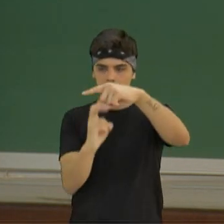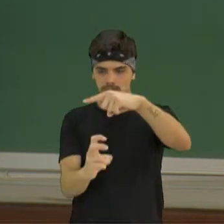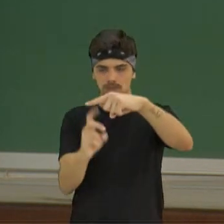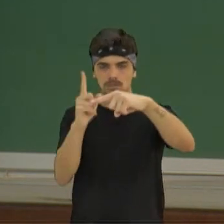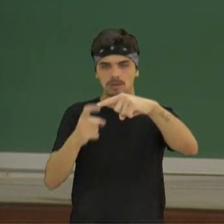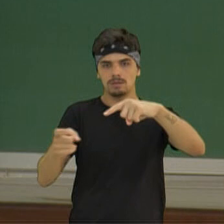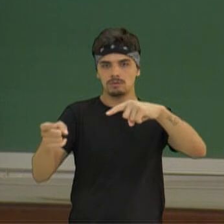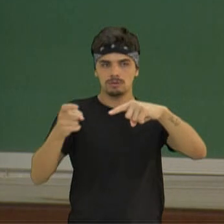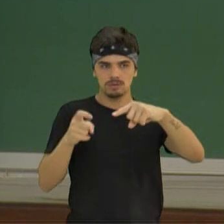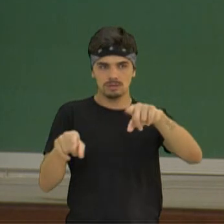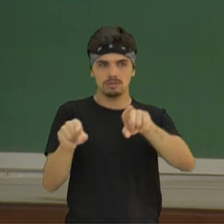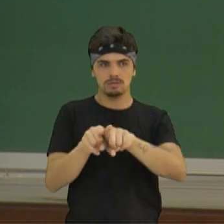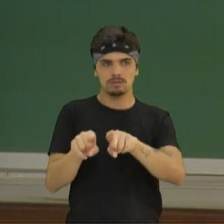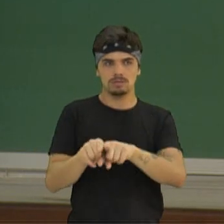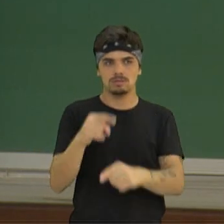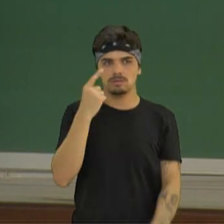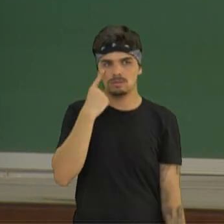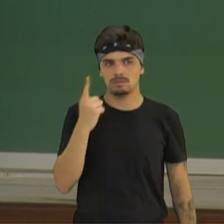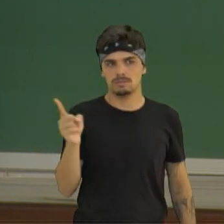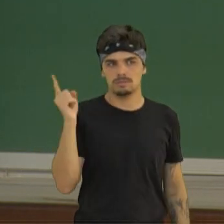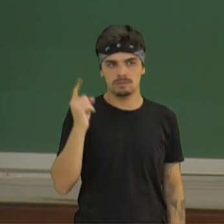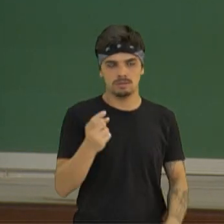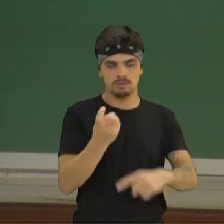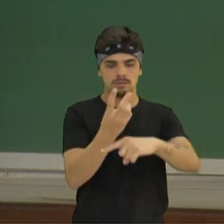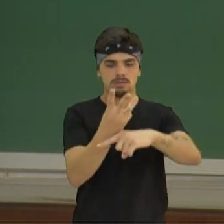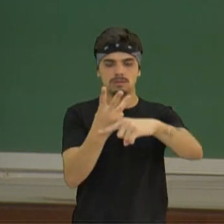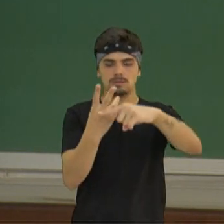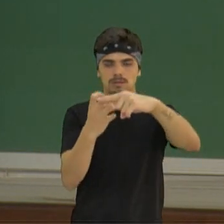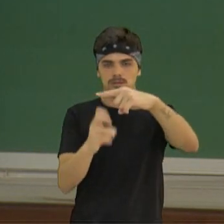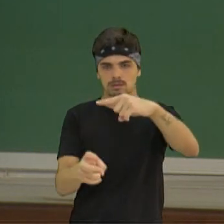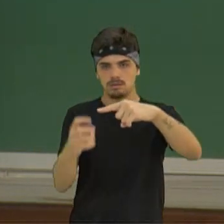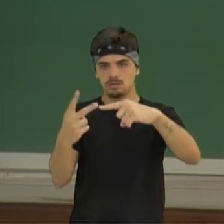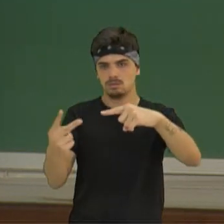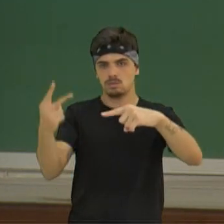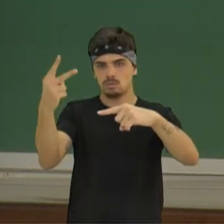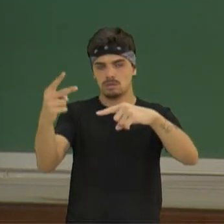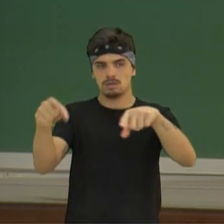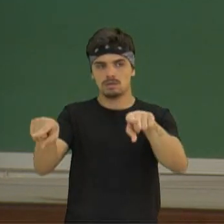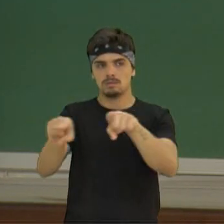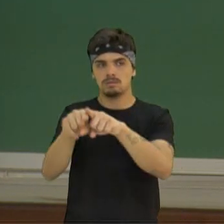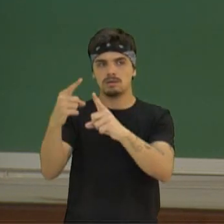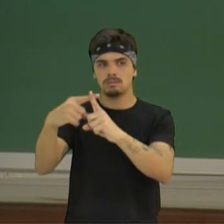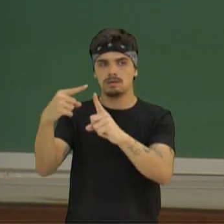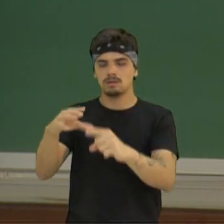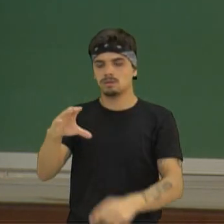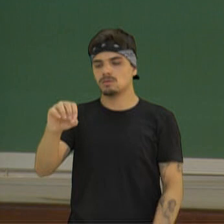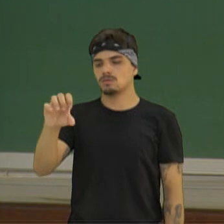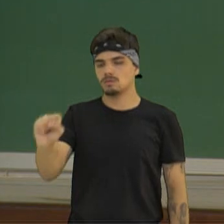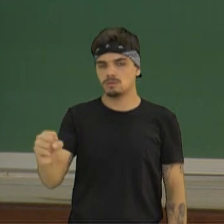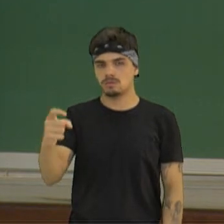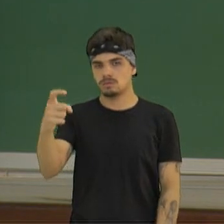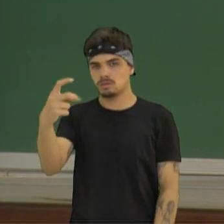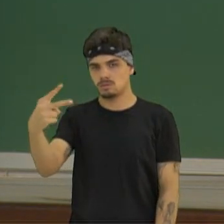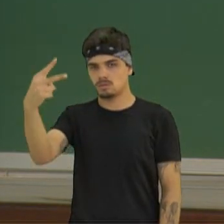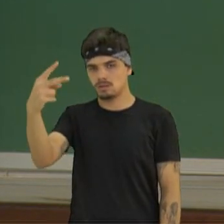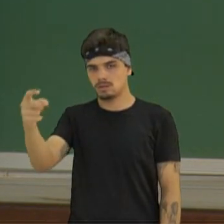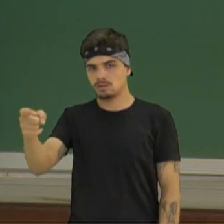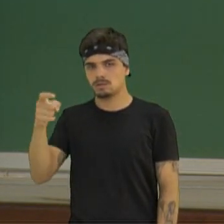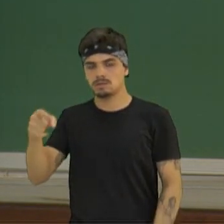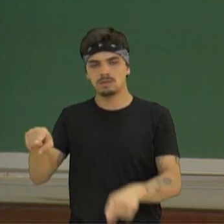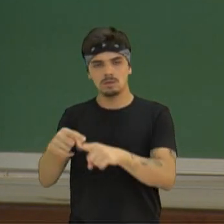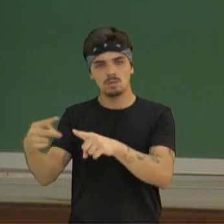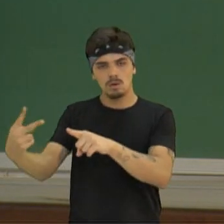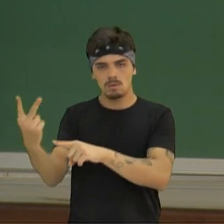tá? Então vai, 3/5 ao quadrado mais cosseno quadrado de x igual a 1. 3/5